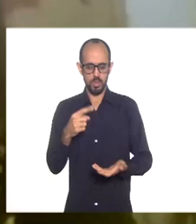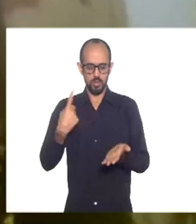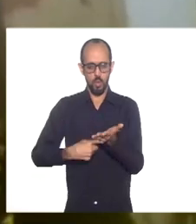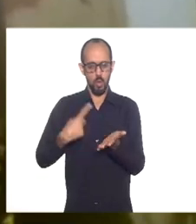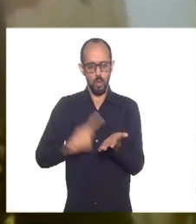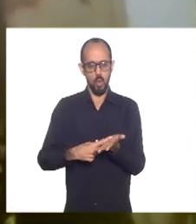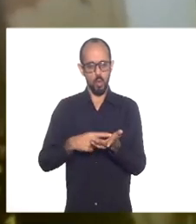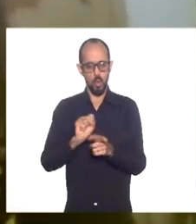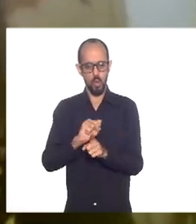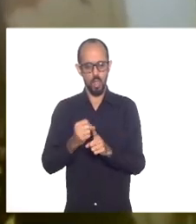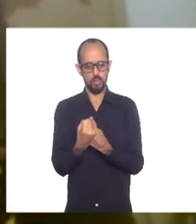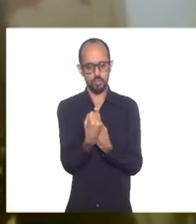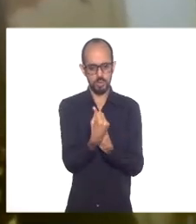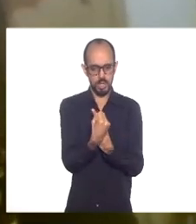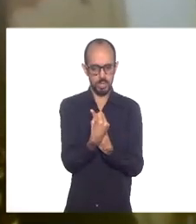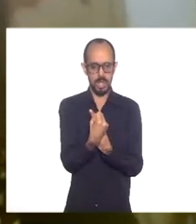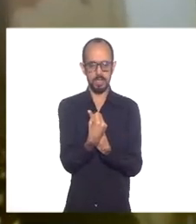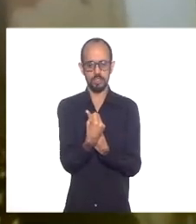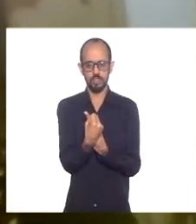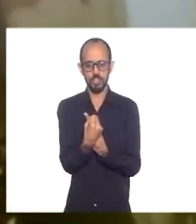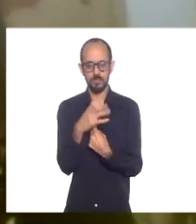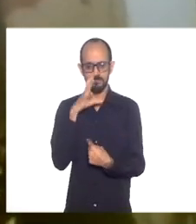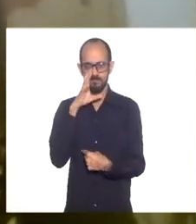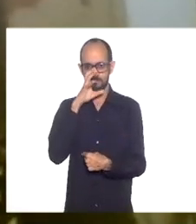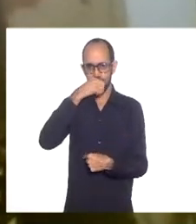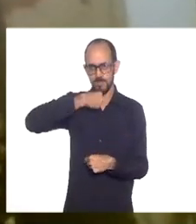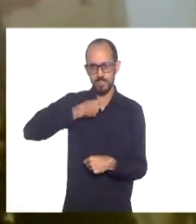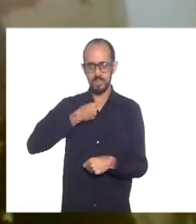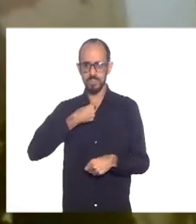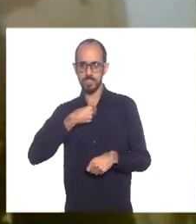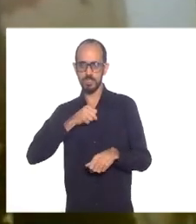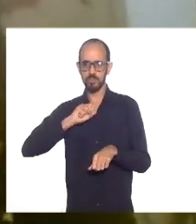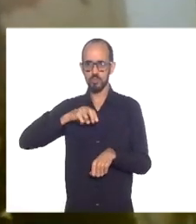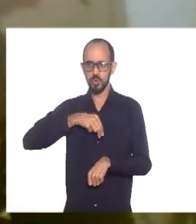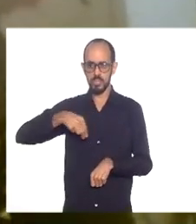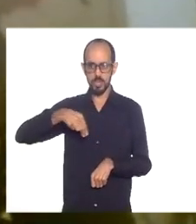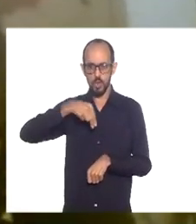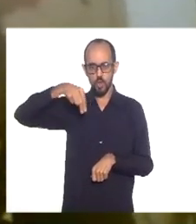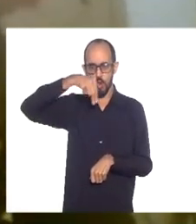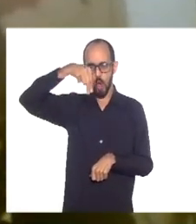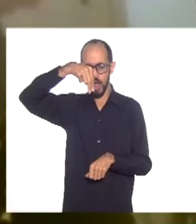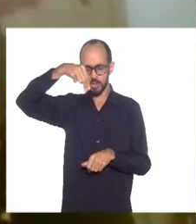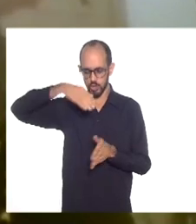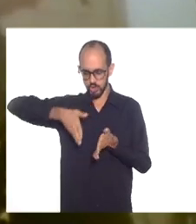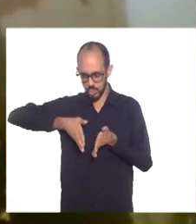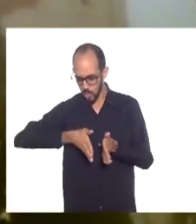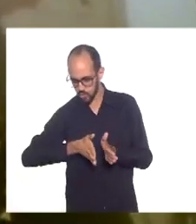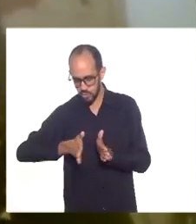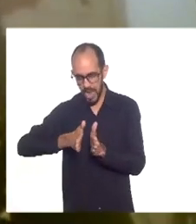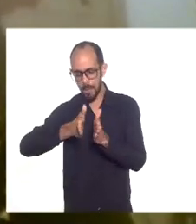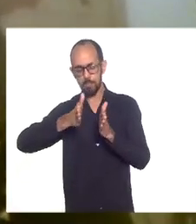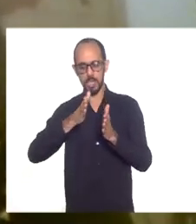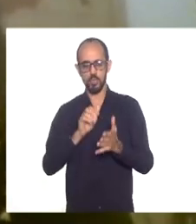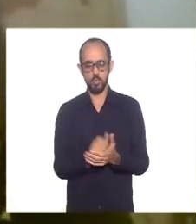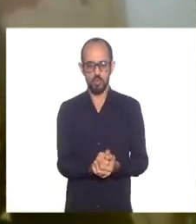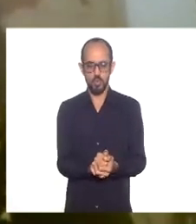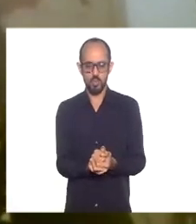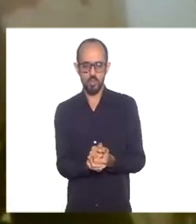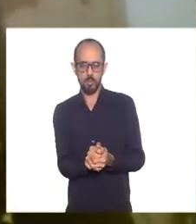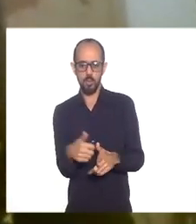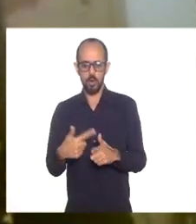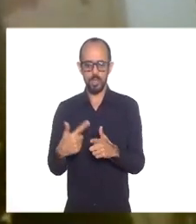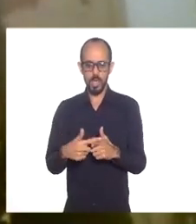acordado com a sociedade e persistir nesse norte, porque com uma mudança de opinião a